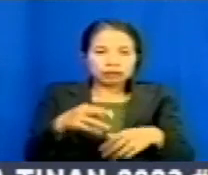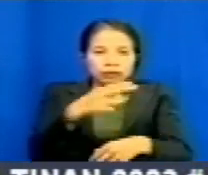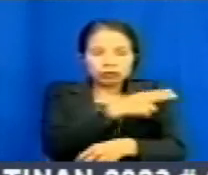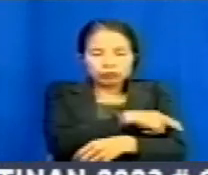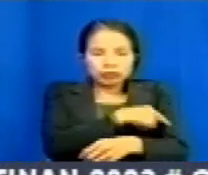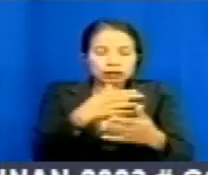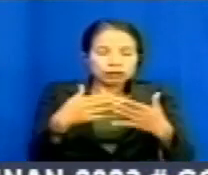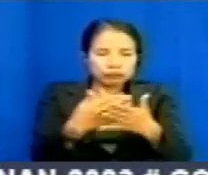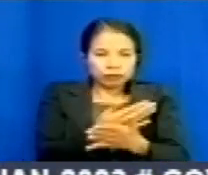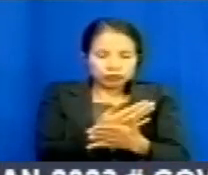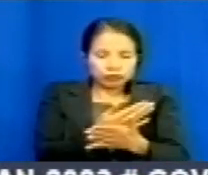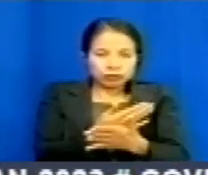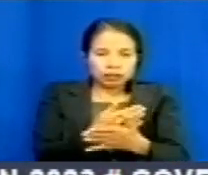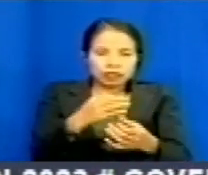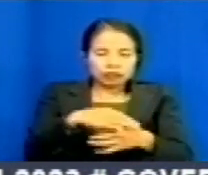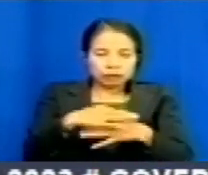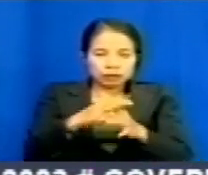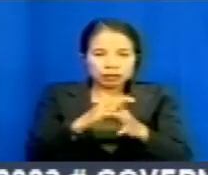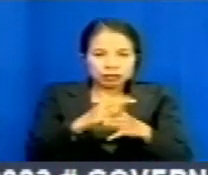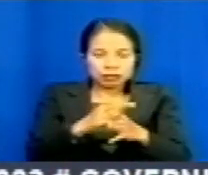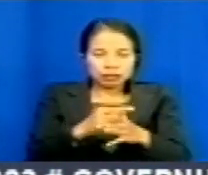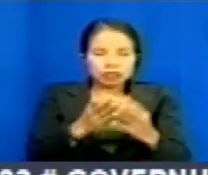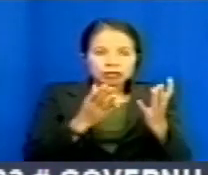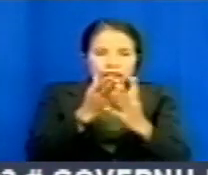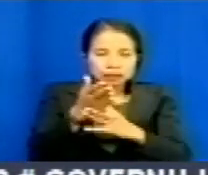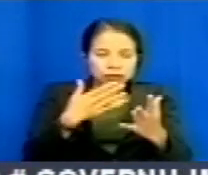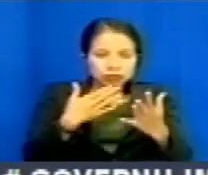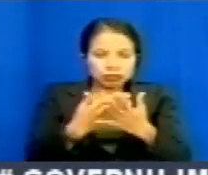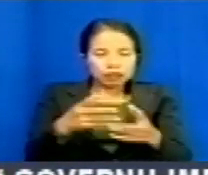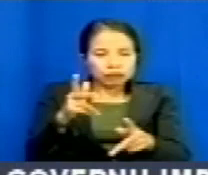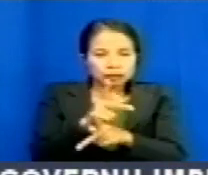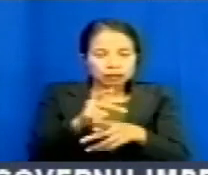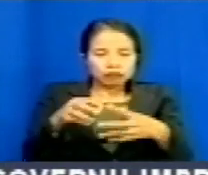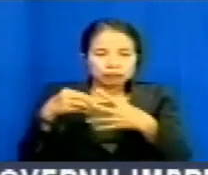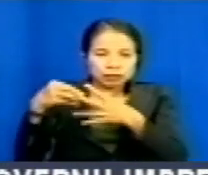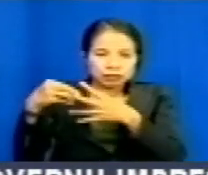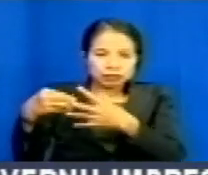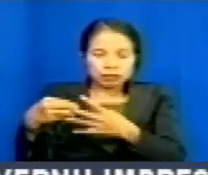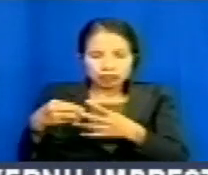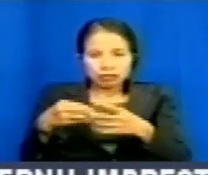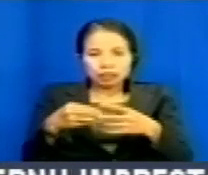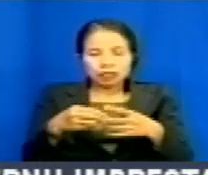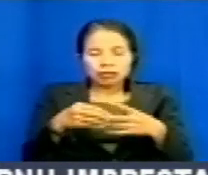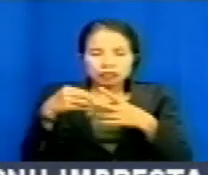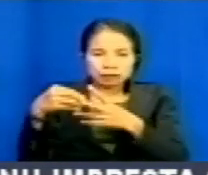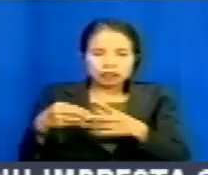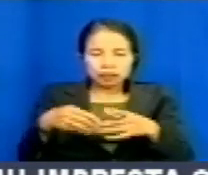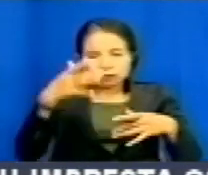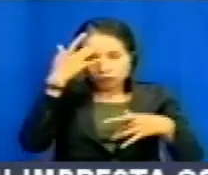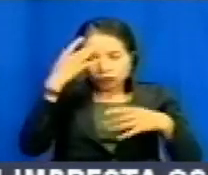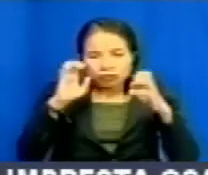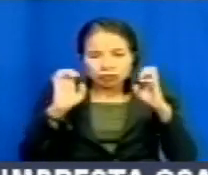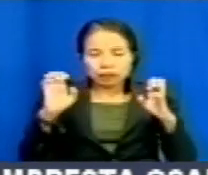objetivo principal. A turradia, acesso qualidade e cuidado especializado. Liu caso de emergência